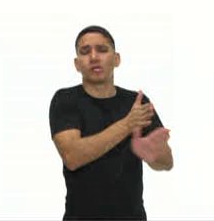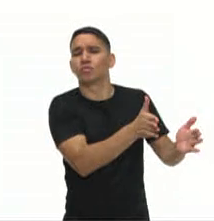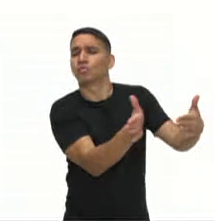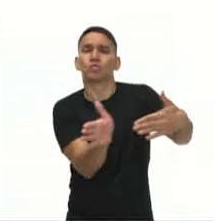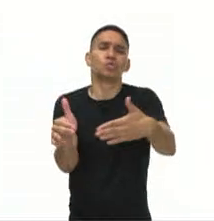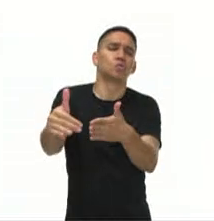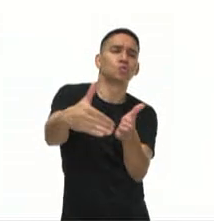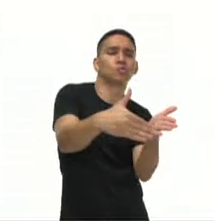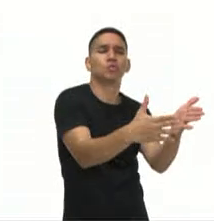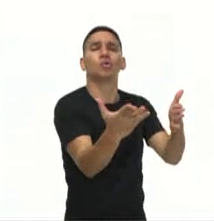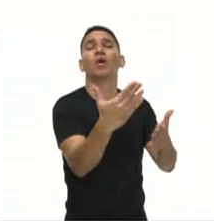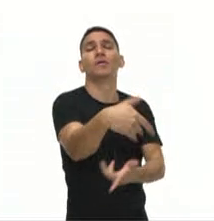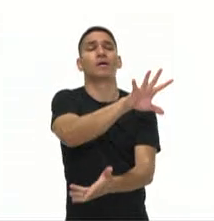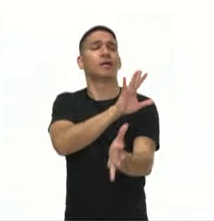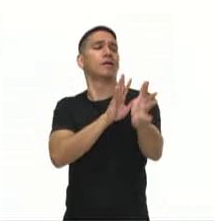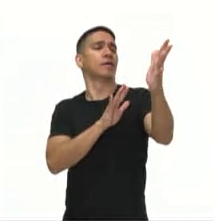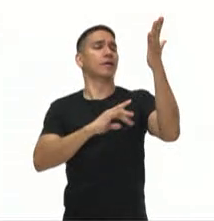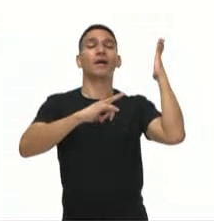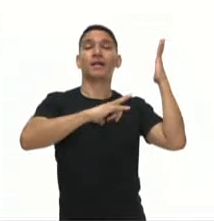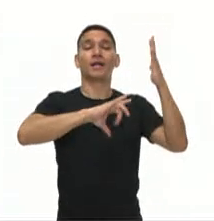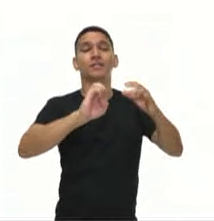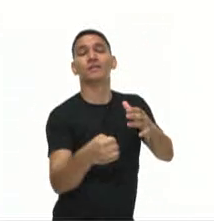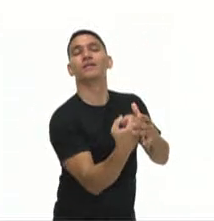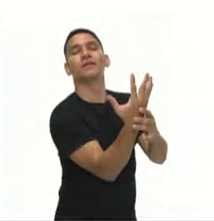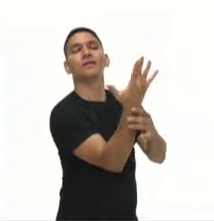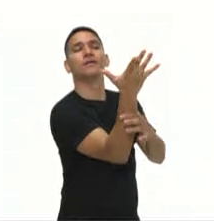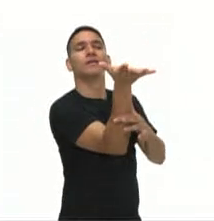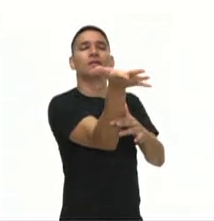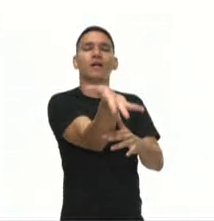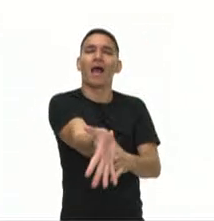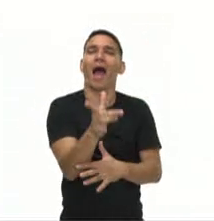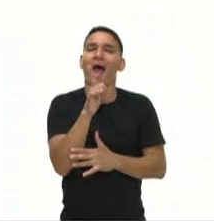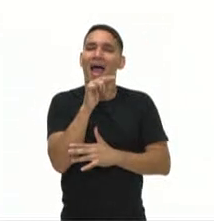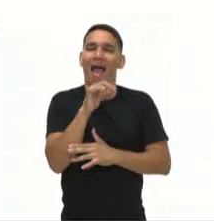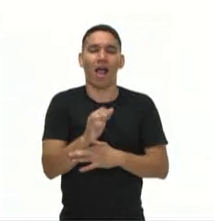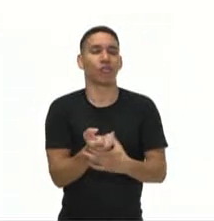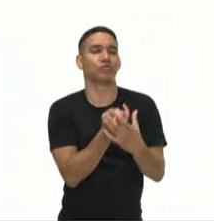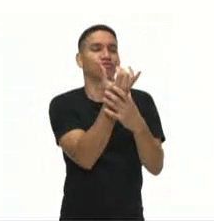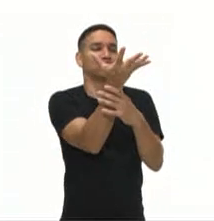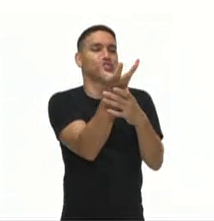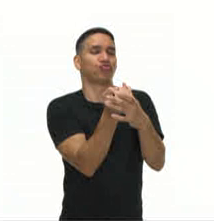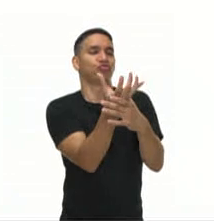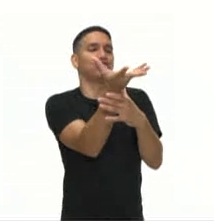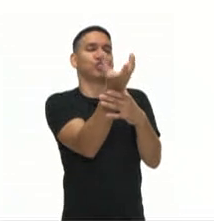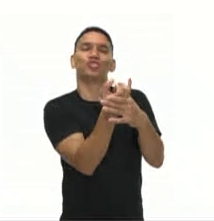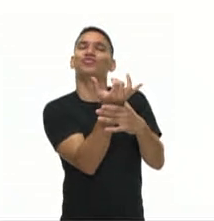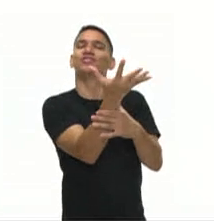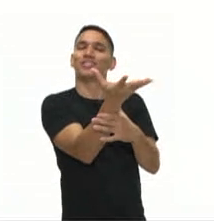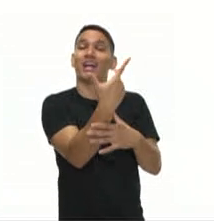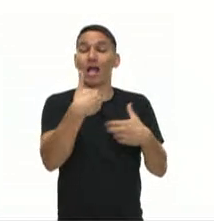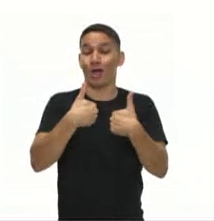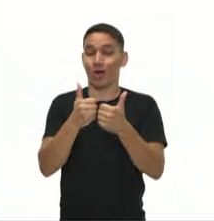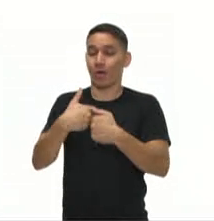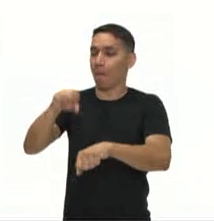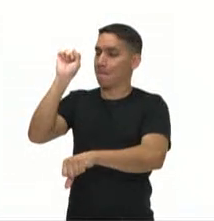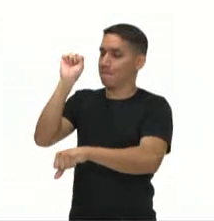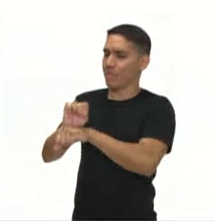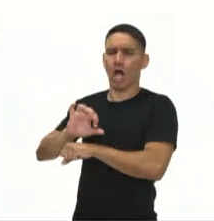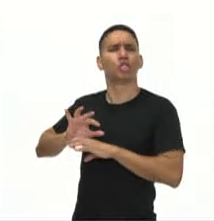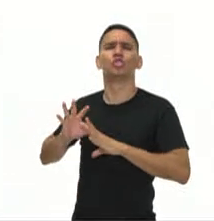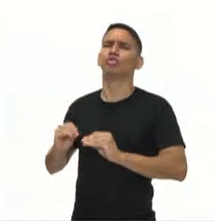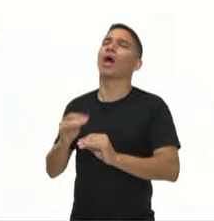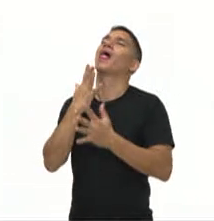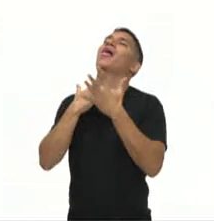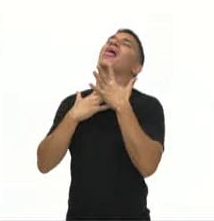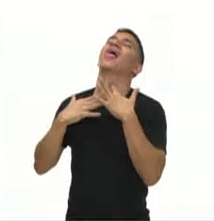estava o chafariz de onde brotava num filete a água sonhada. O ônibus parou, todos estavam com